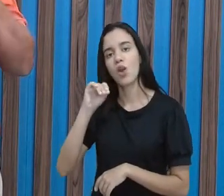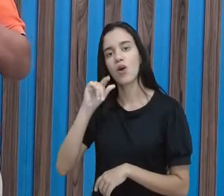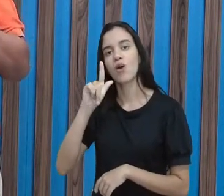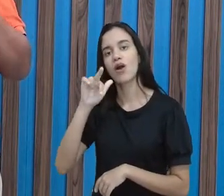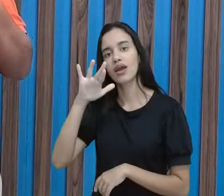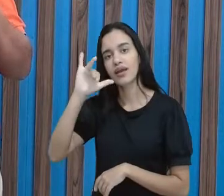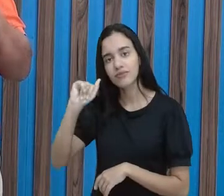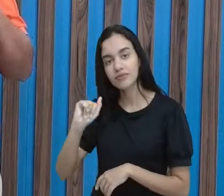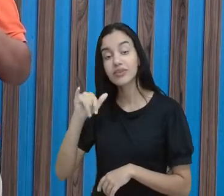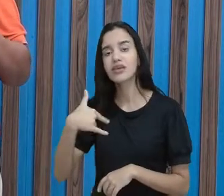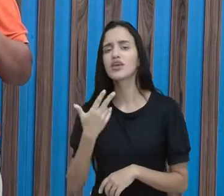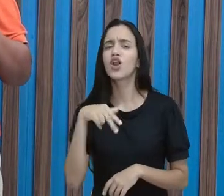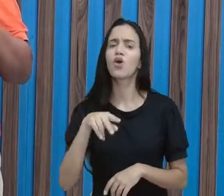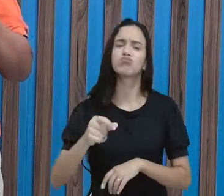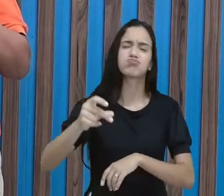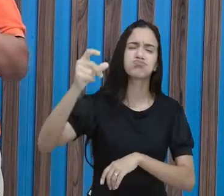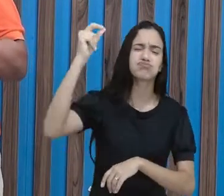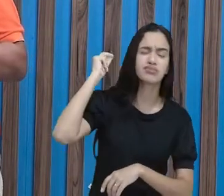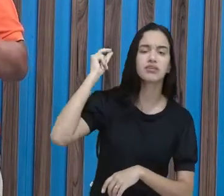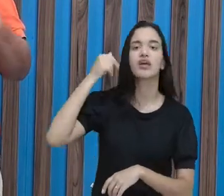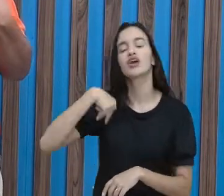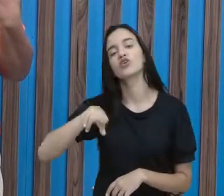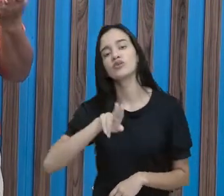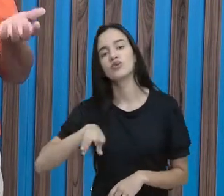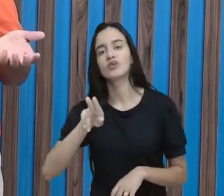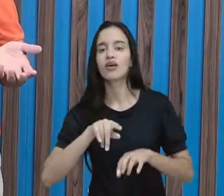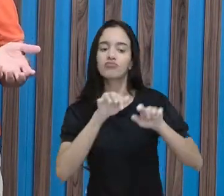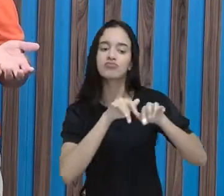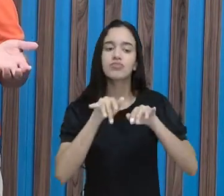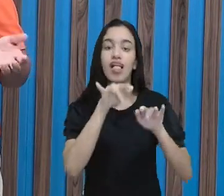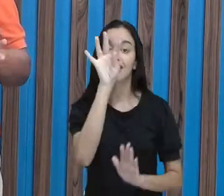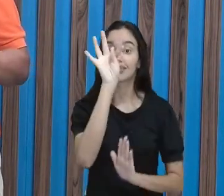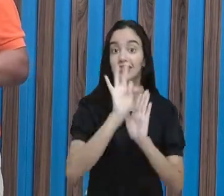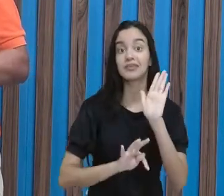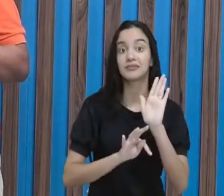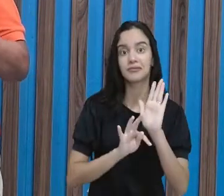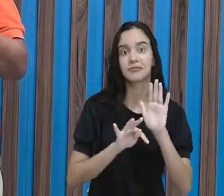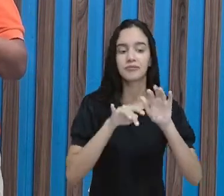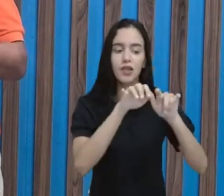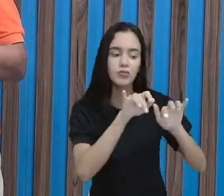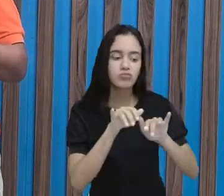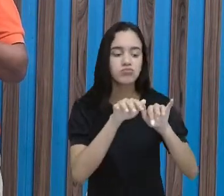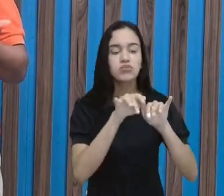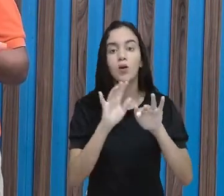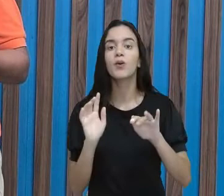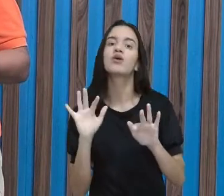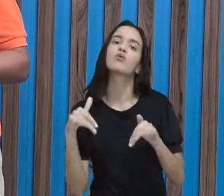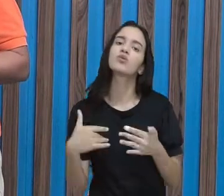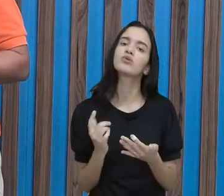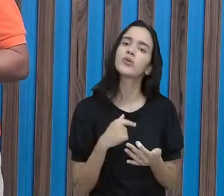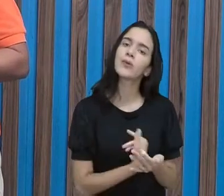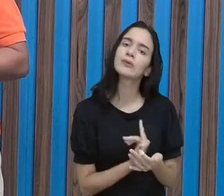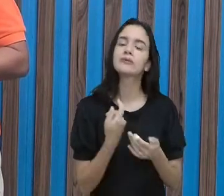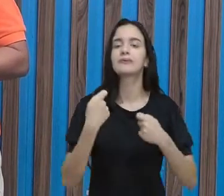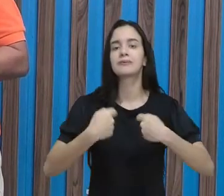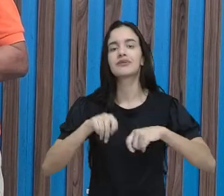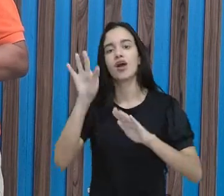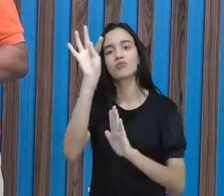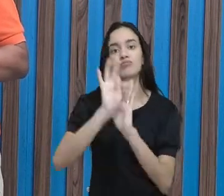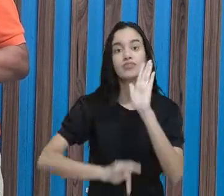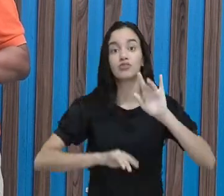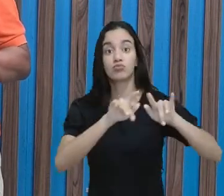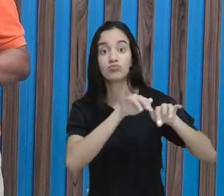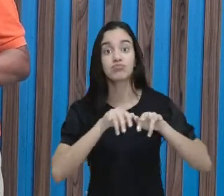muito usada há algum tempo atrás, justamente para digitar textos. Né? Quando a gente precisava de um texto